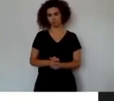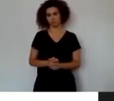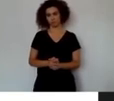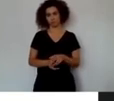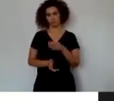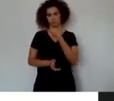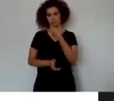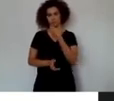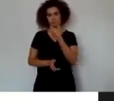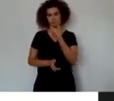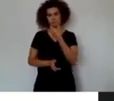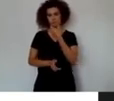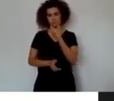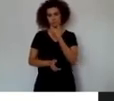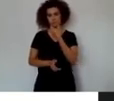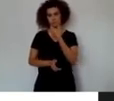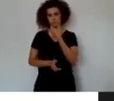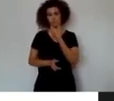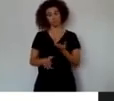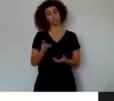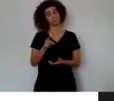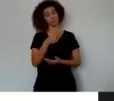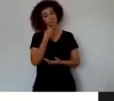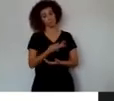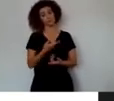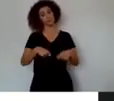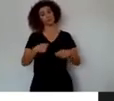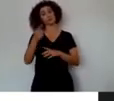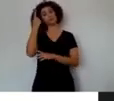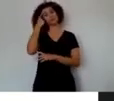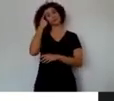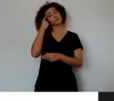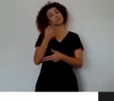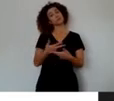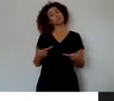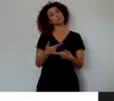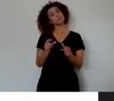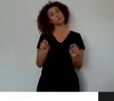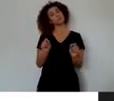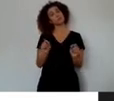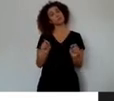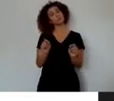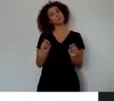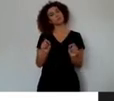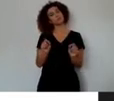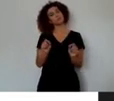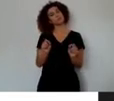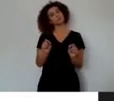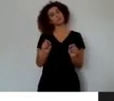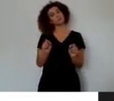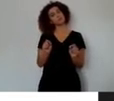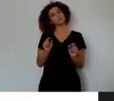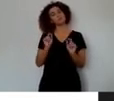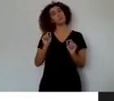E aí, nesse sentido, talvez a gente precise pensar em algumas coisas assim, no sentido de olhar o que tem por trás,